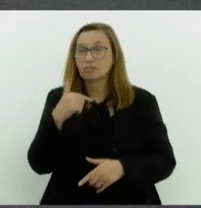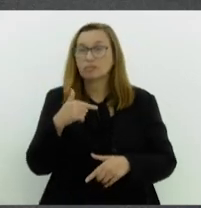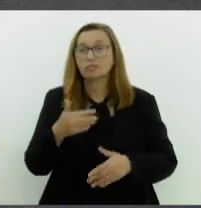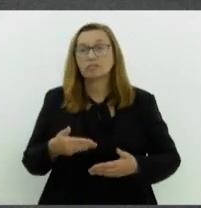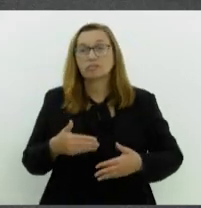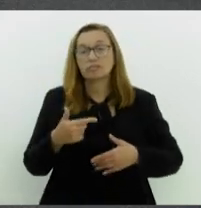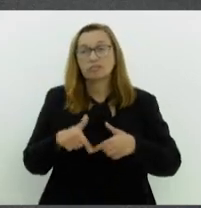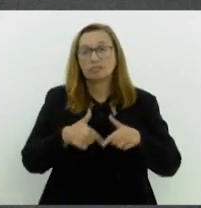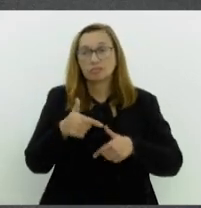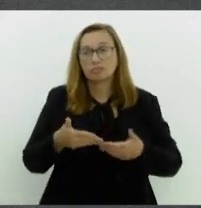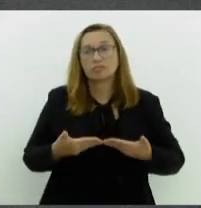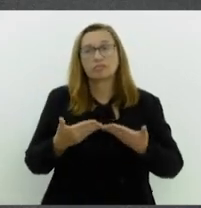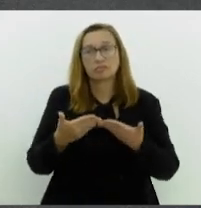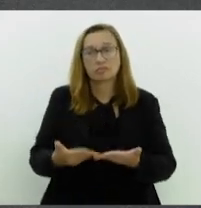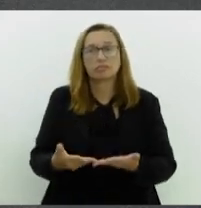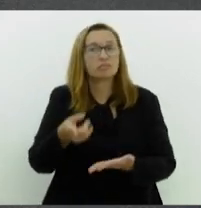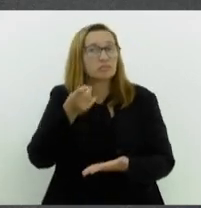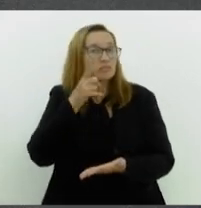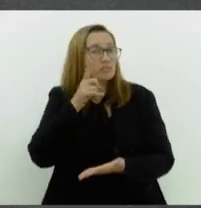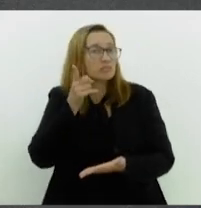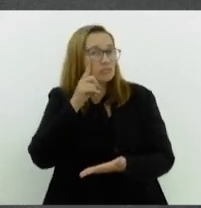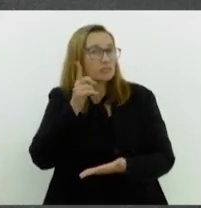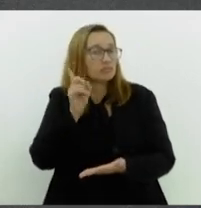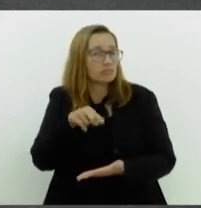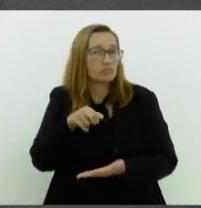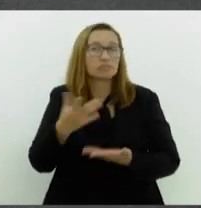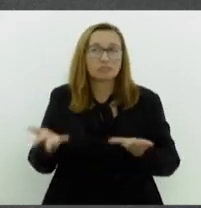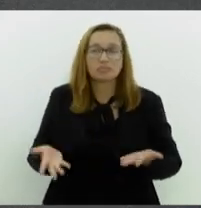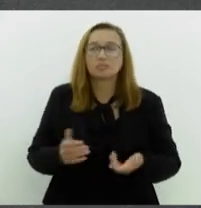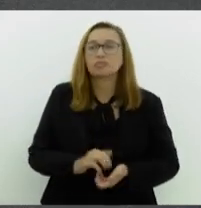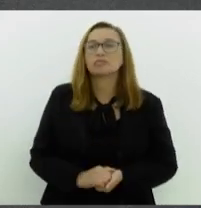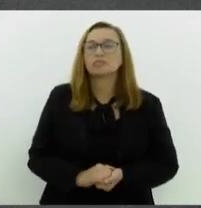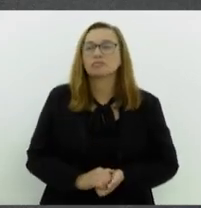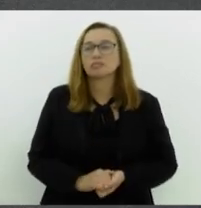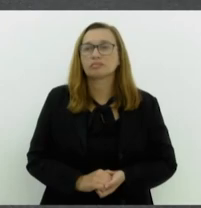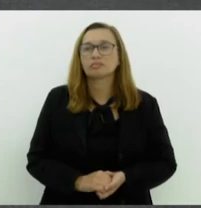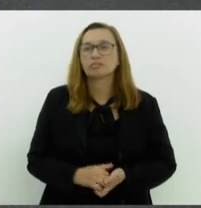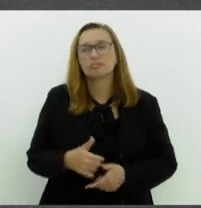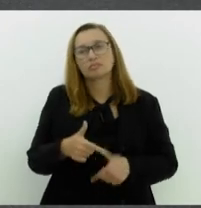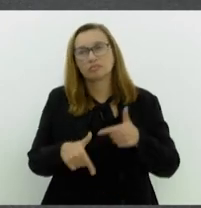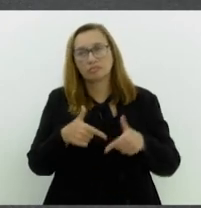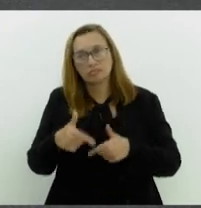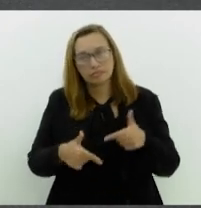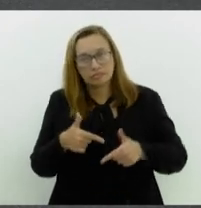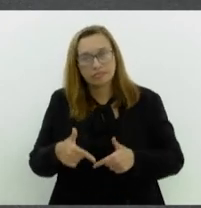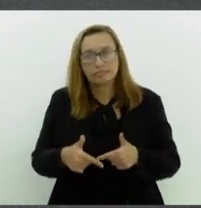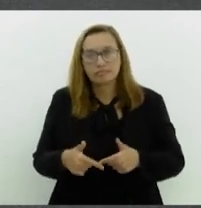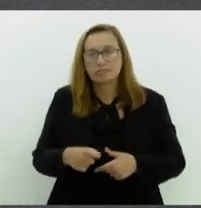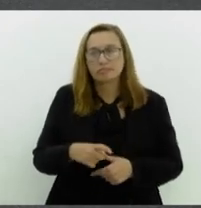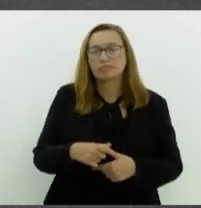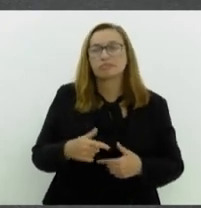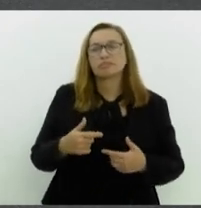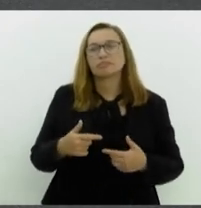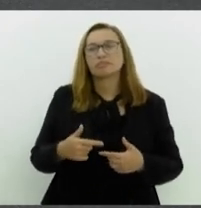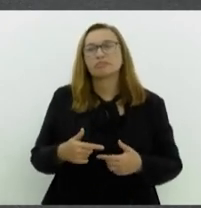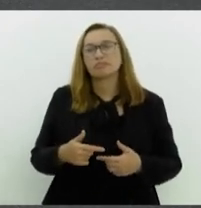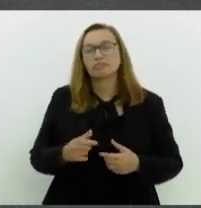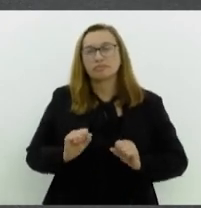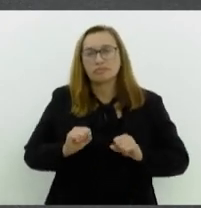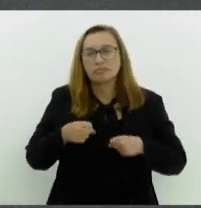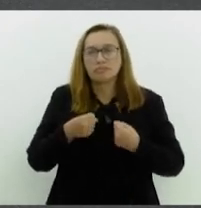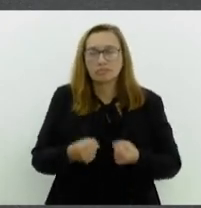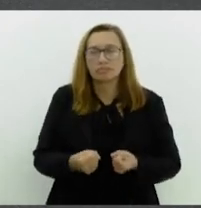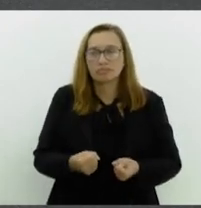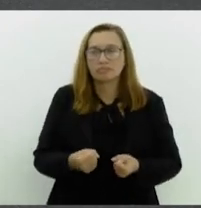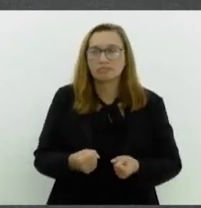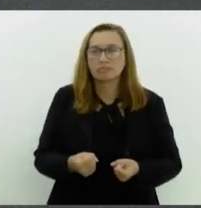isso diariamente, inclusive, né? Então, é um serviço que demanda muito desses entregadores. O